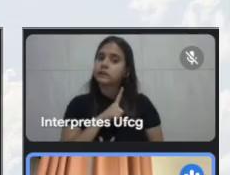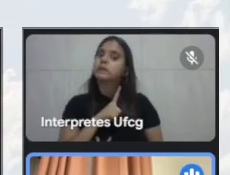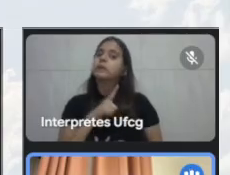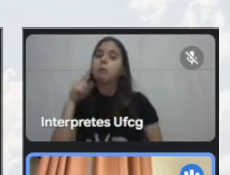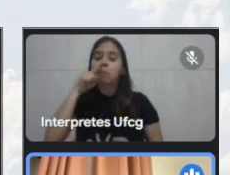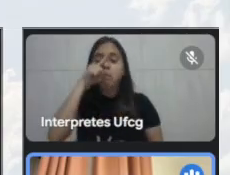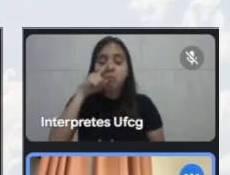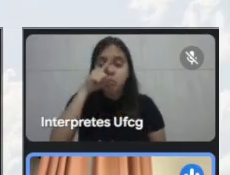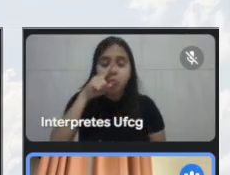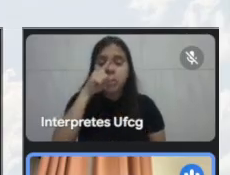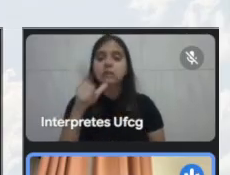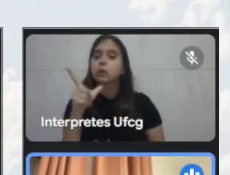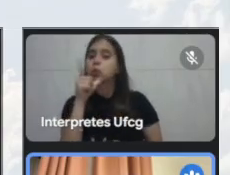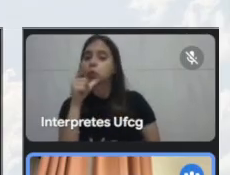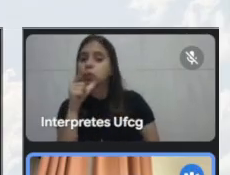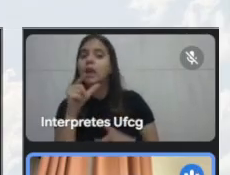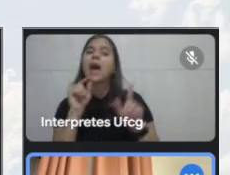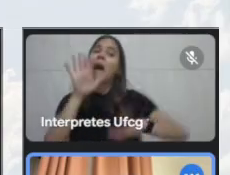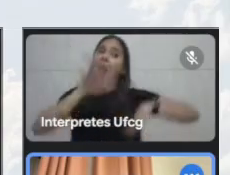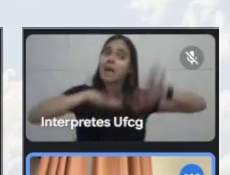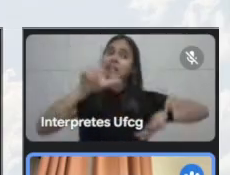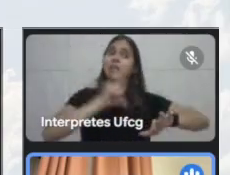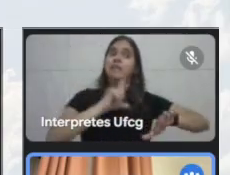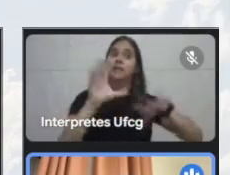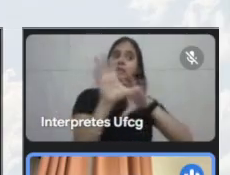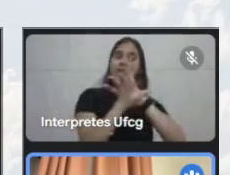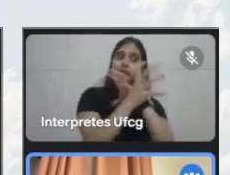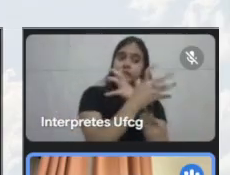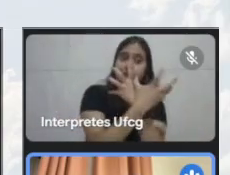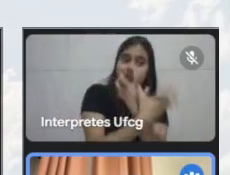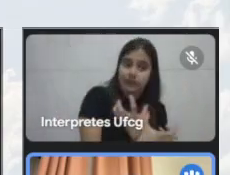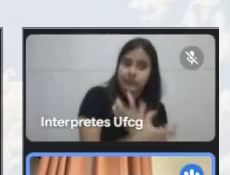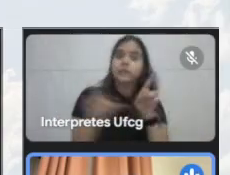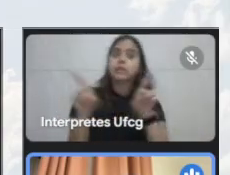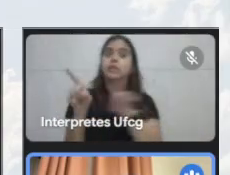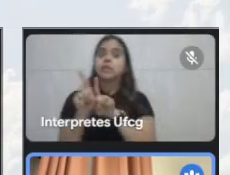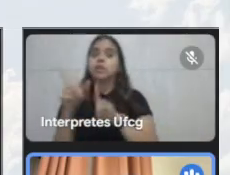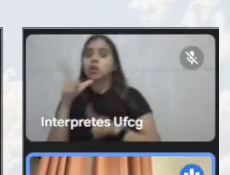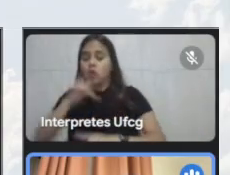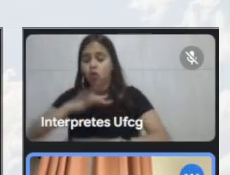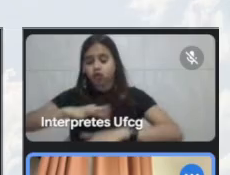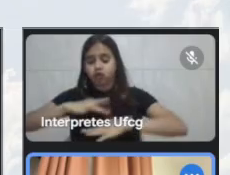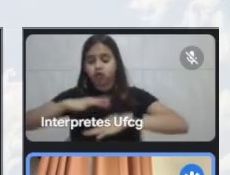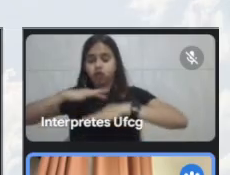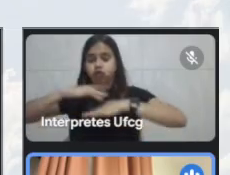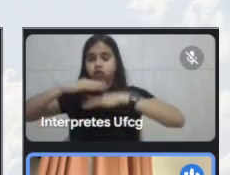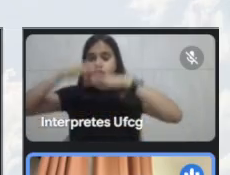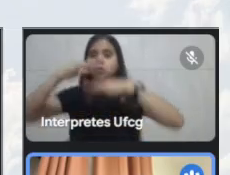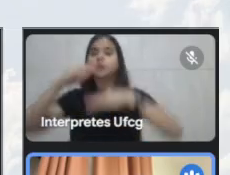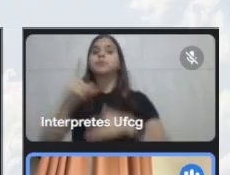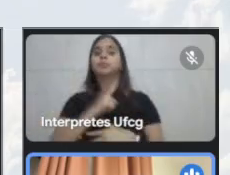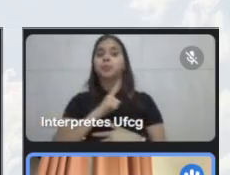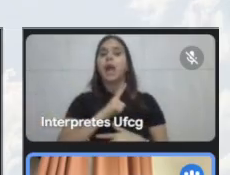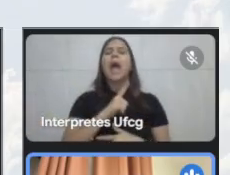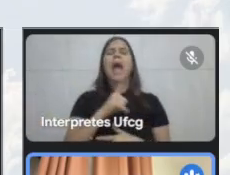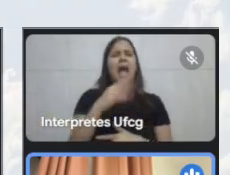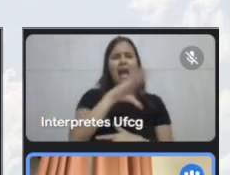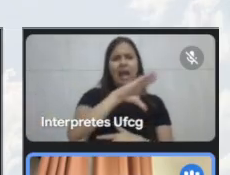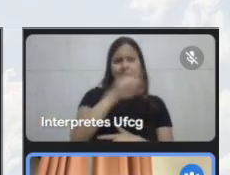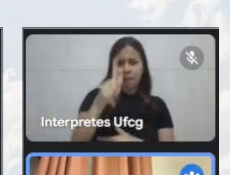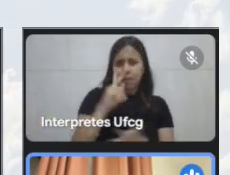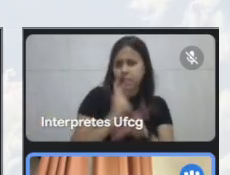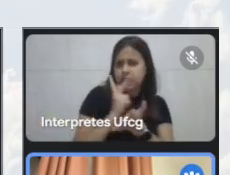hidrológicos, que seriam aí secas e cheias extremas. Então, Campina passa um longo período de estiagem, e quando tem chuvas, a gente